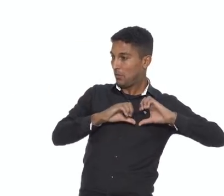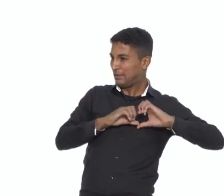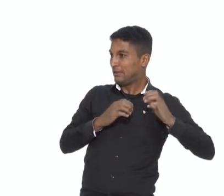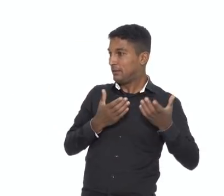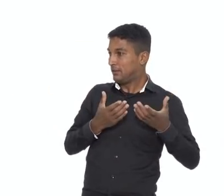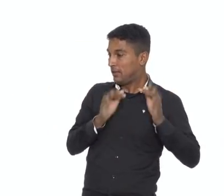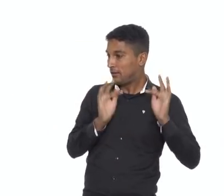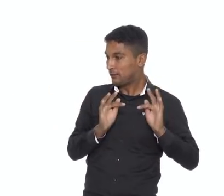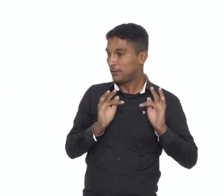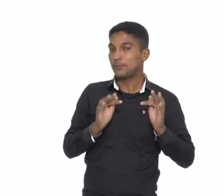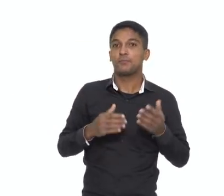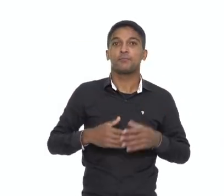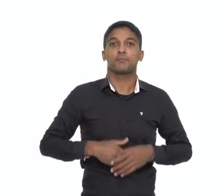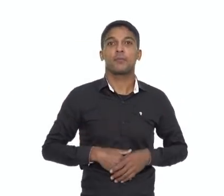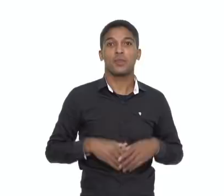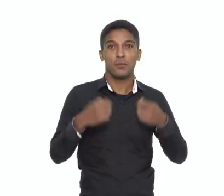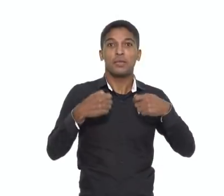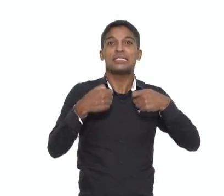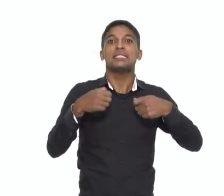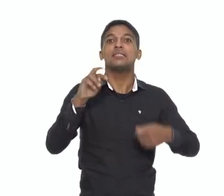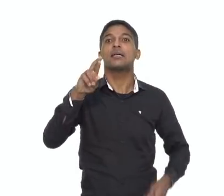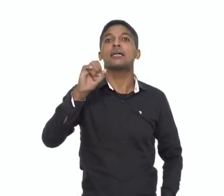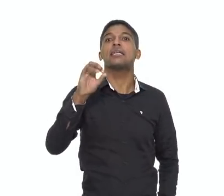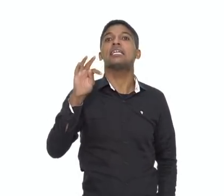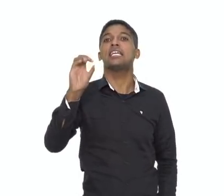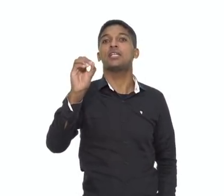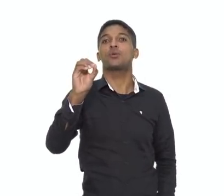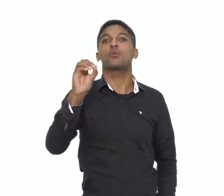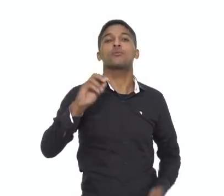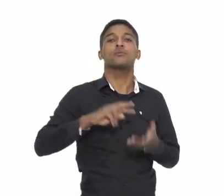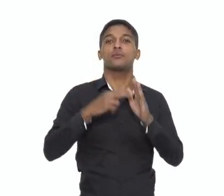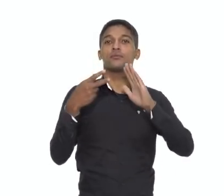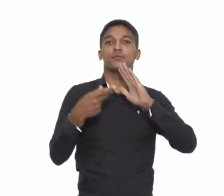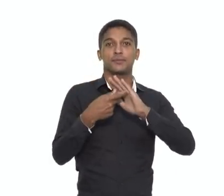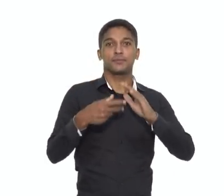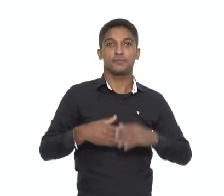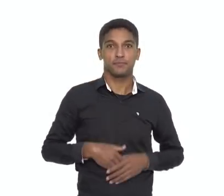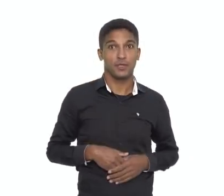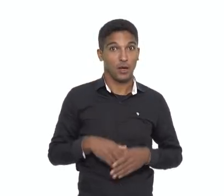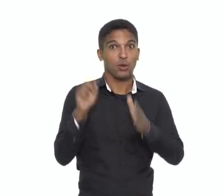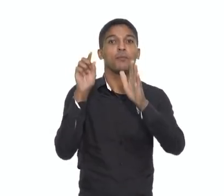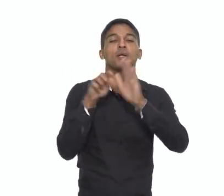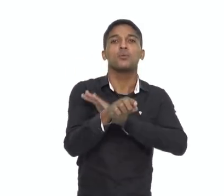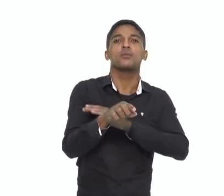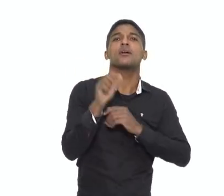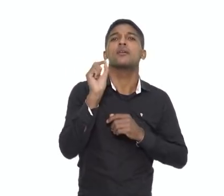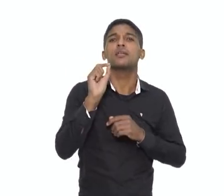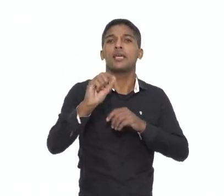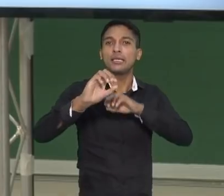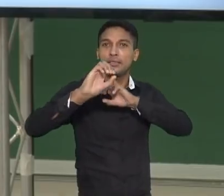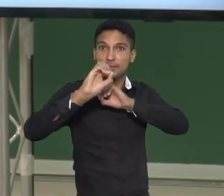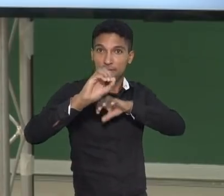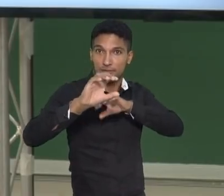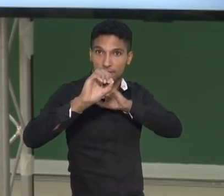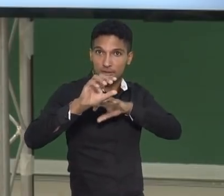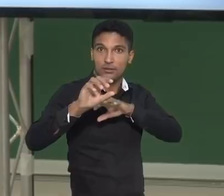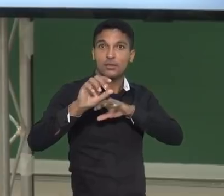pergunta aqui sobre esse trecho? Quem ensina e quem aprende nessa relação? E aí você tem que